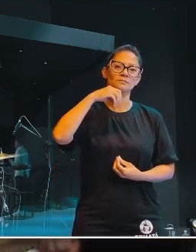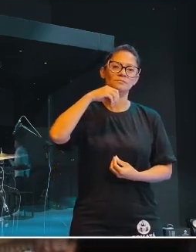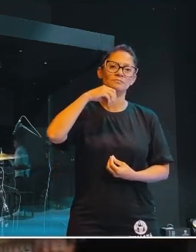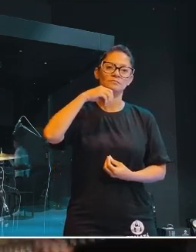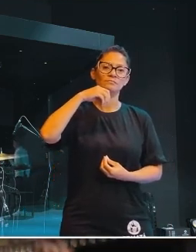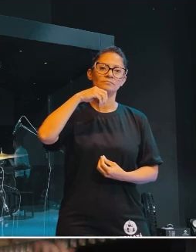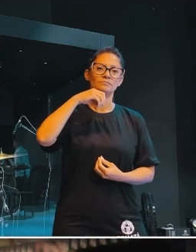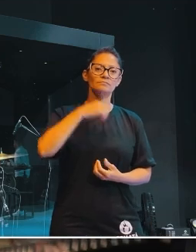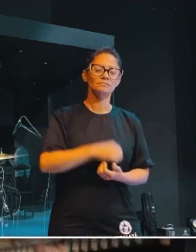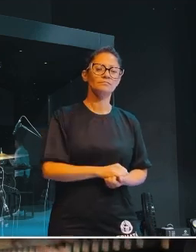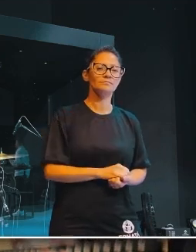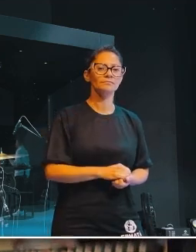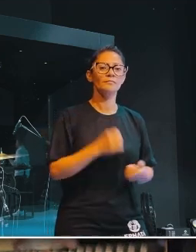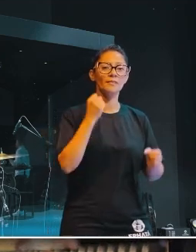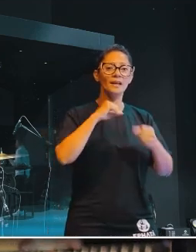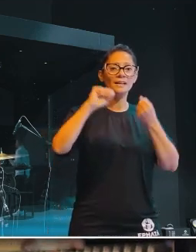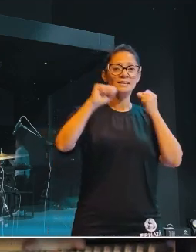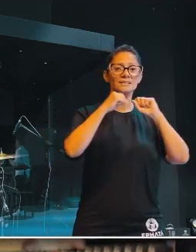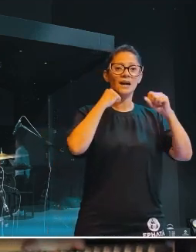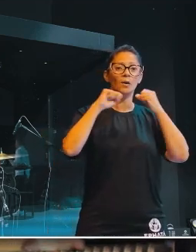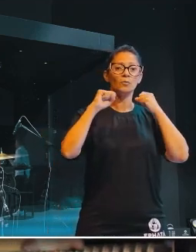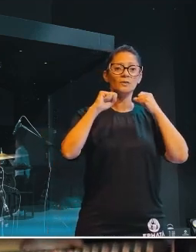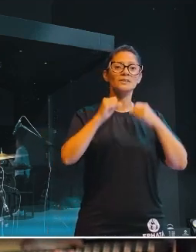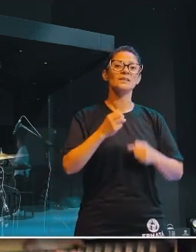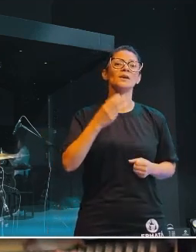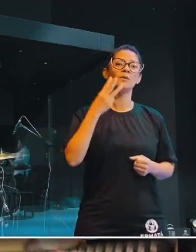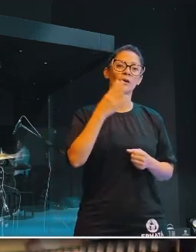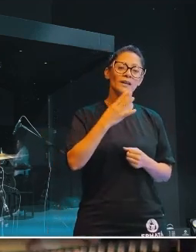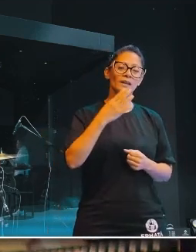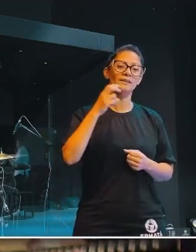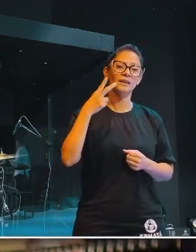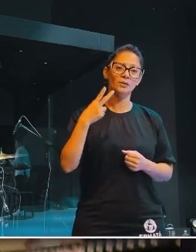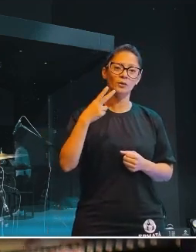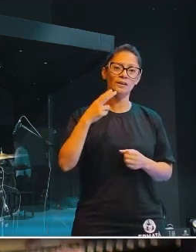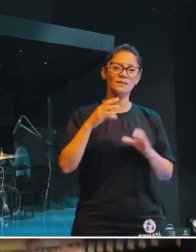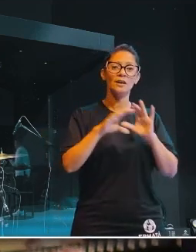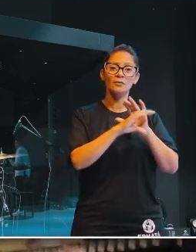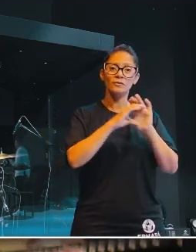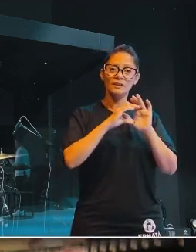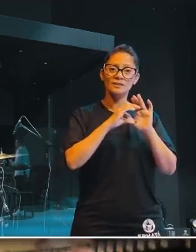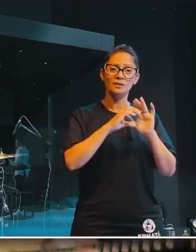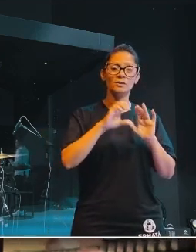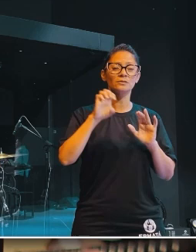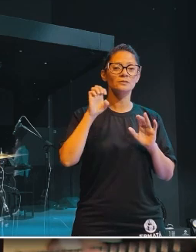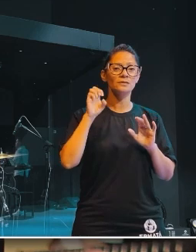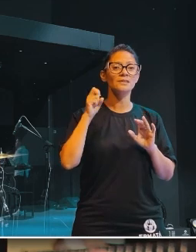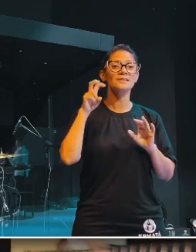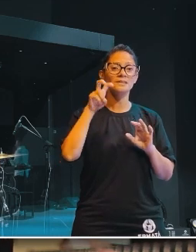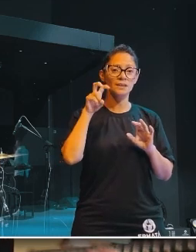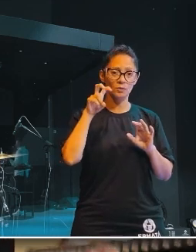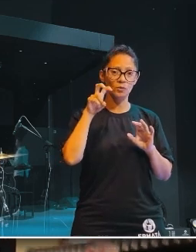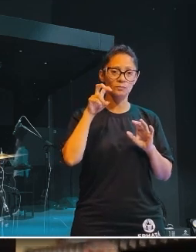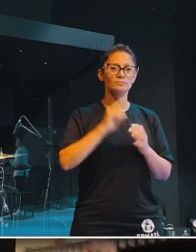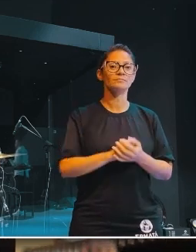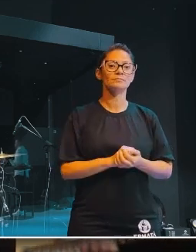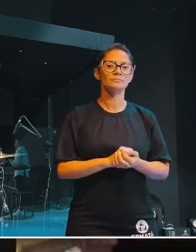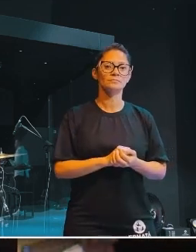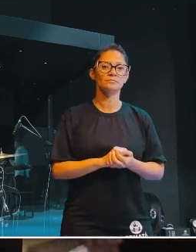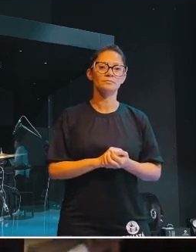Salmos 42:5, deixa na tela. Sabe qual é o problema? É que